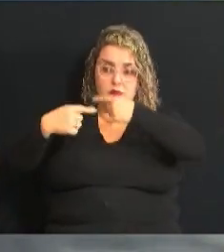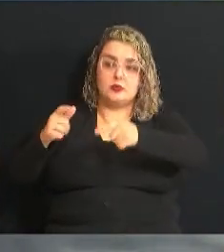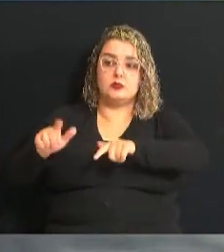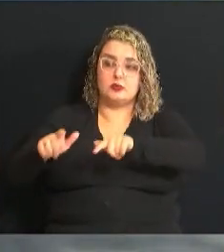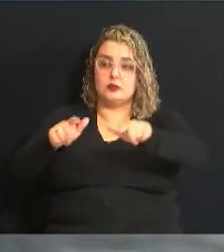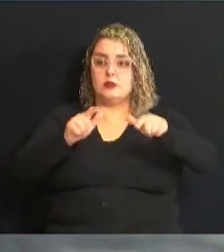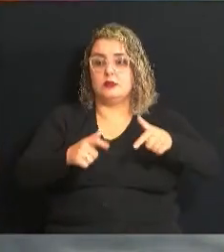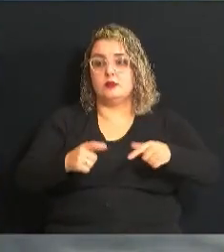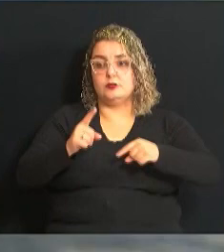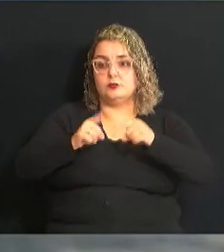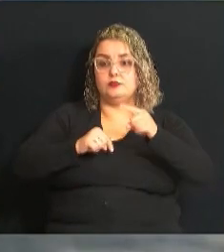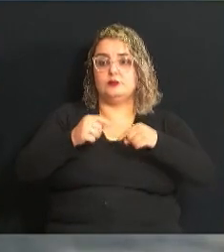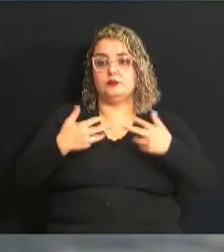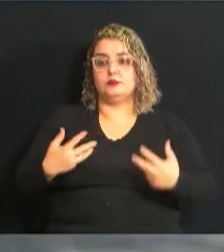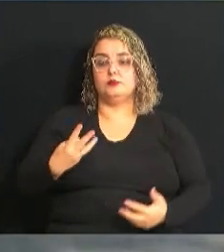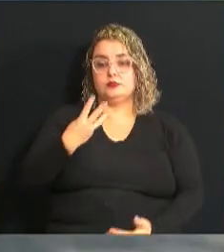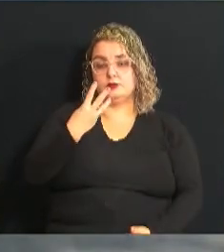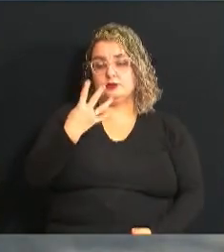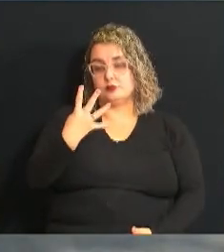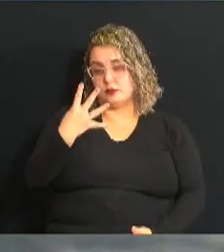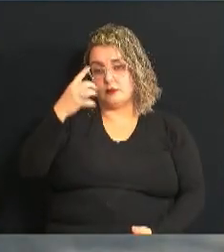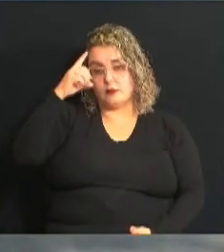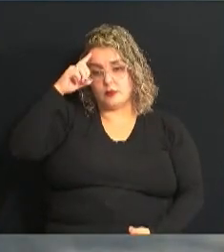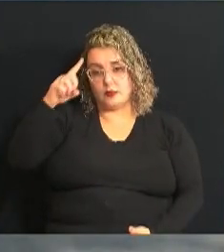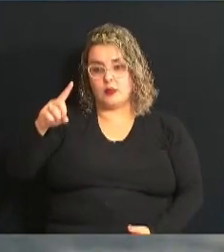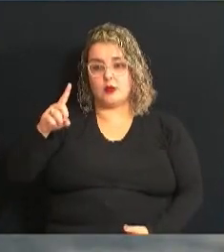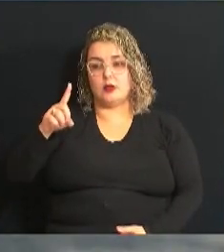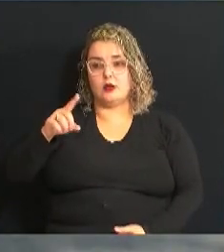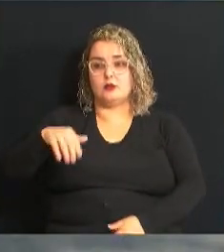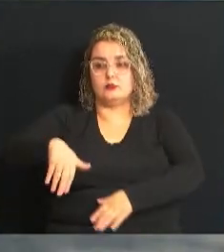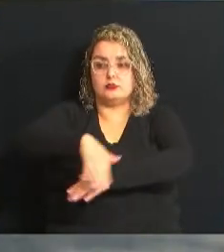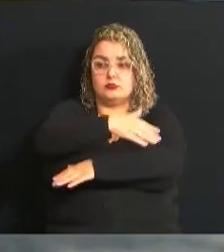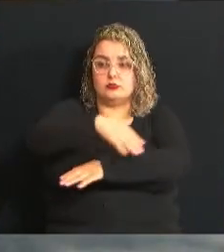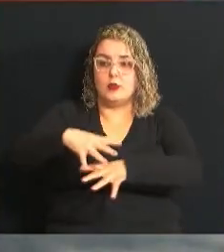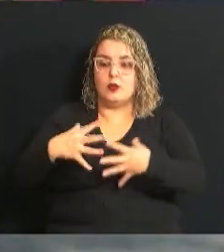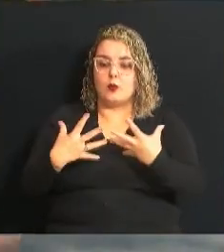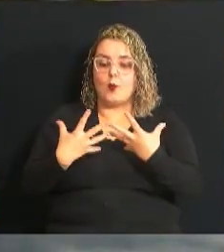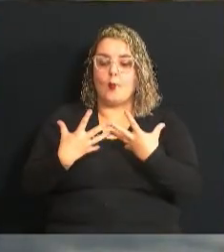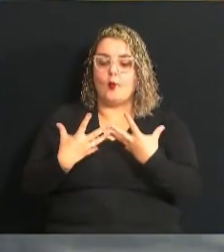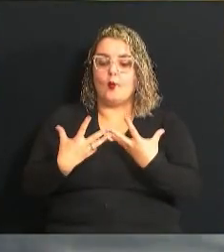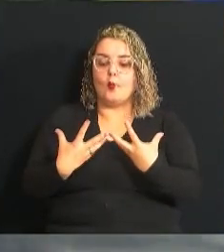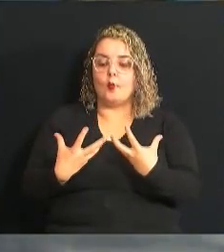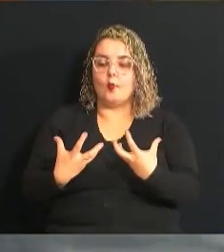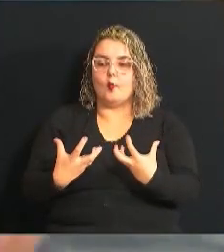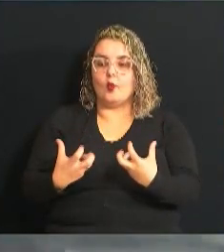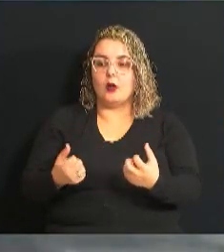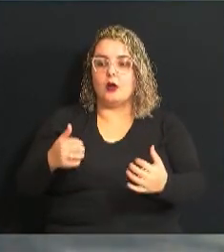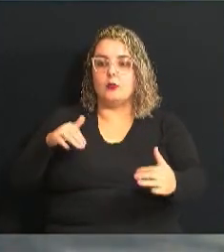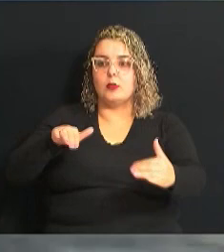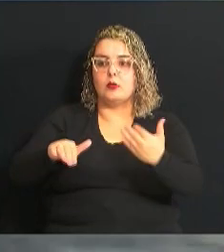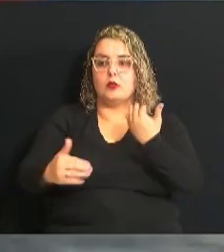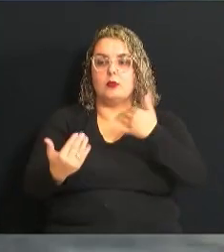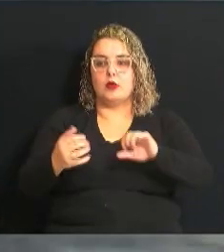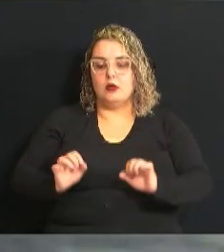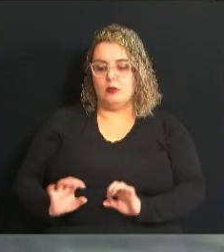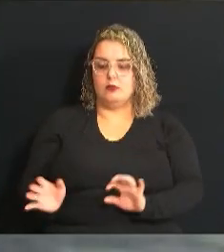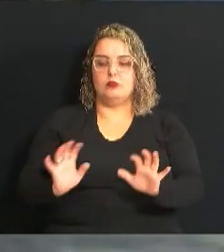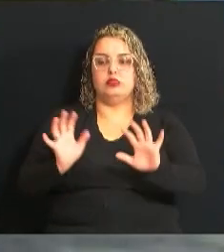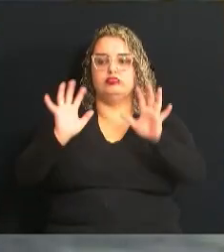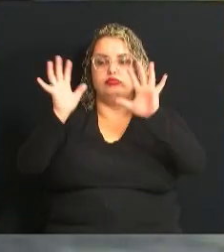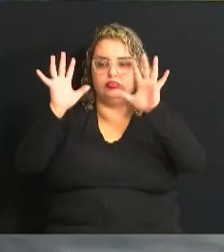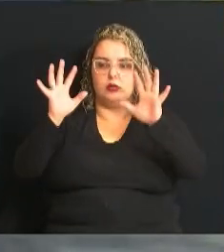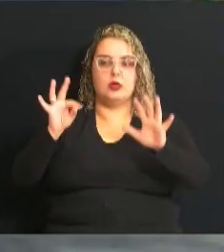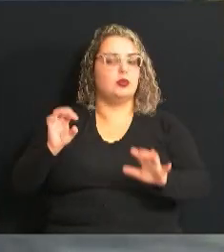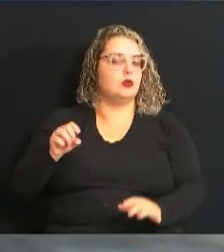de 3 a 4 dias no asfalto. Ele seca, aí com o movimento dos carros sobe essa poeira tóxica,